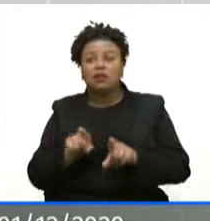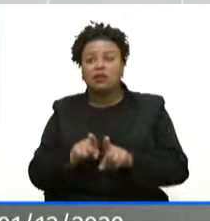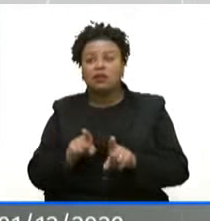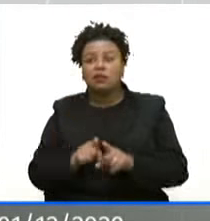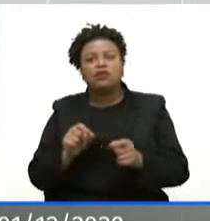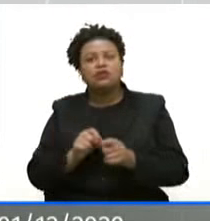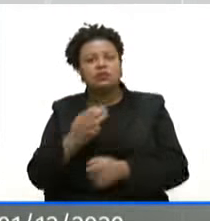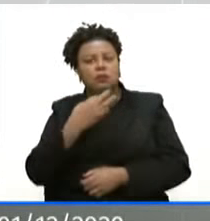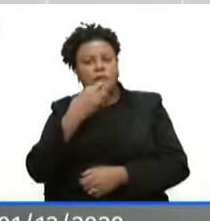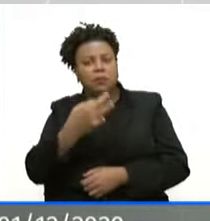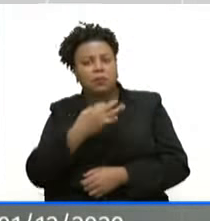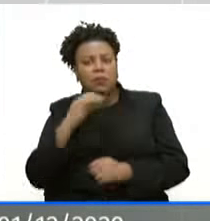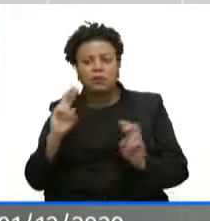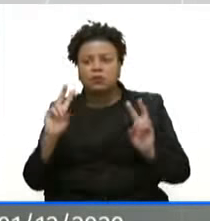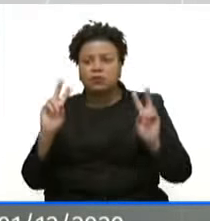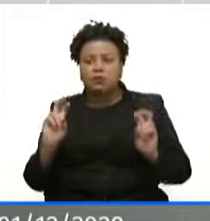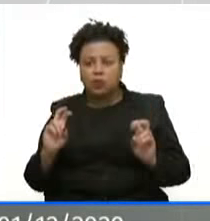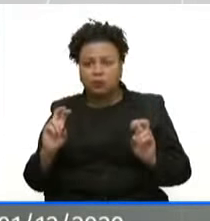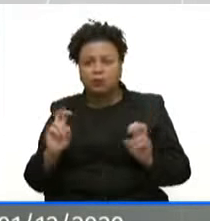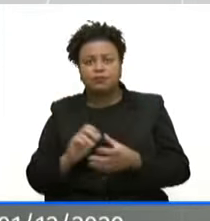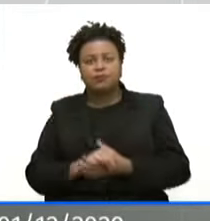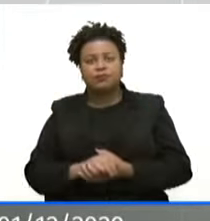aqui uma manifestação em relação